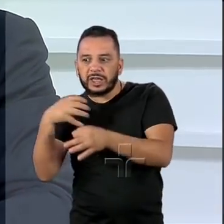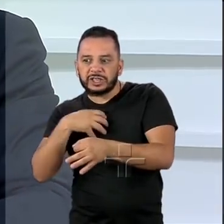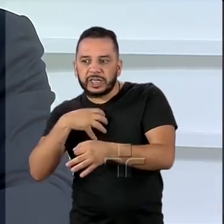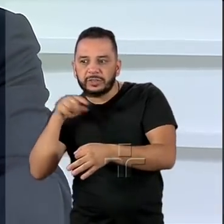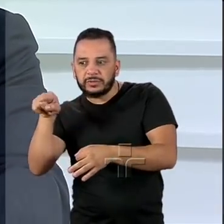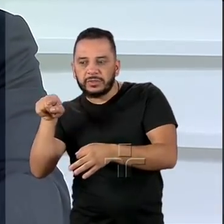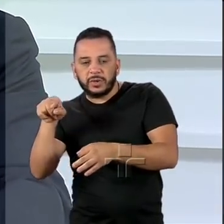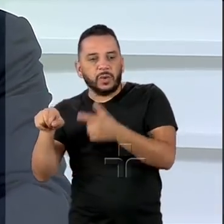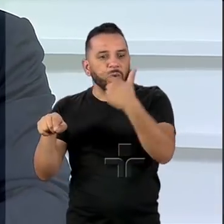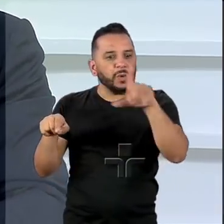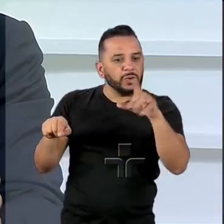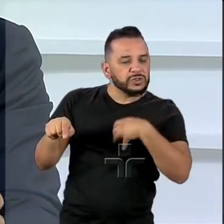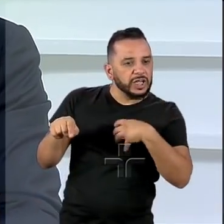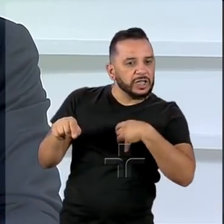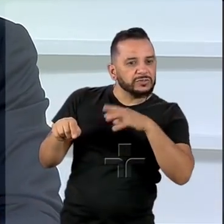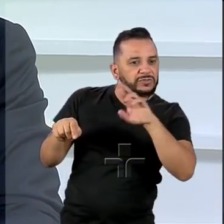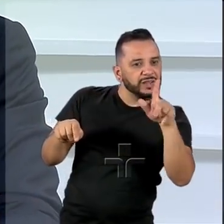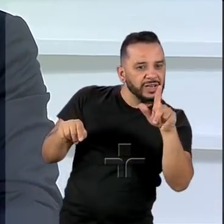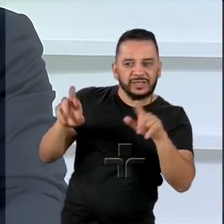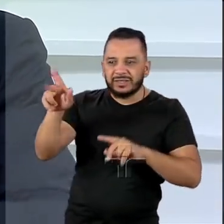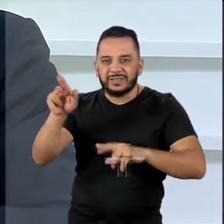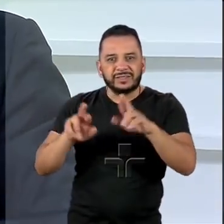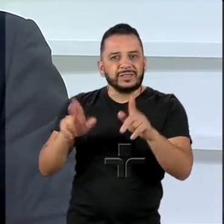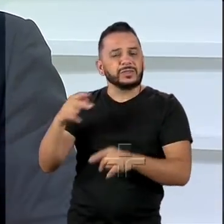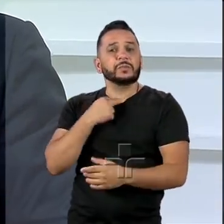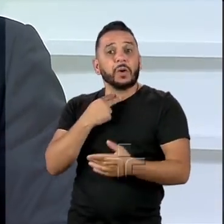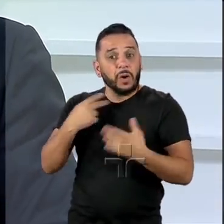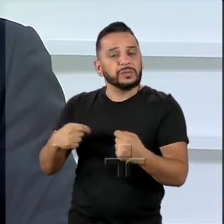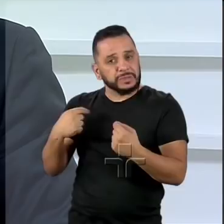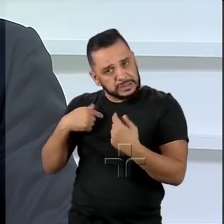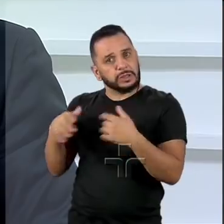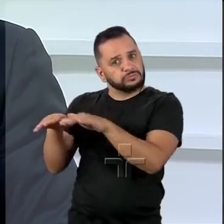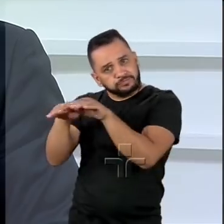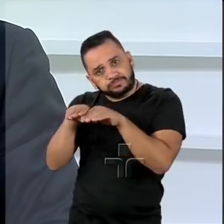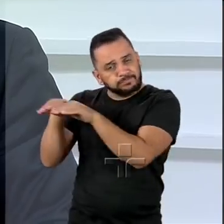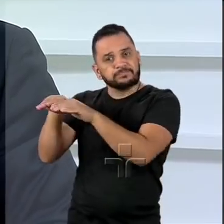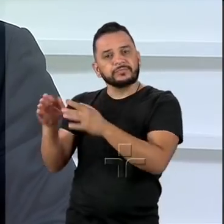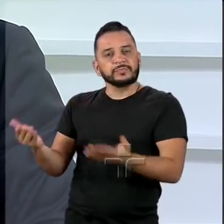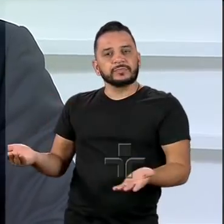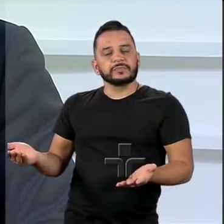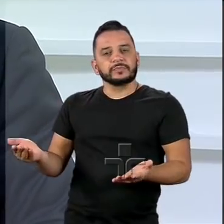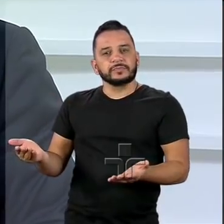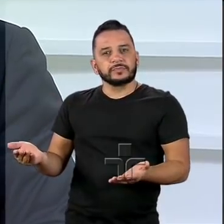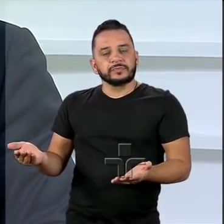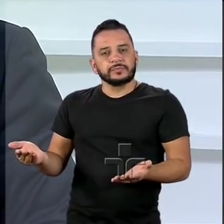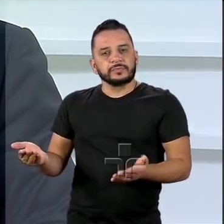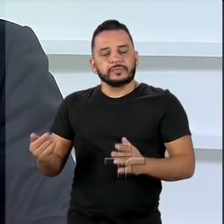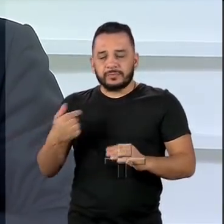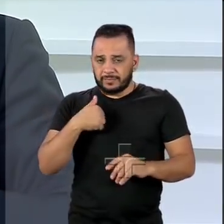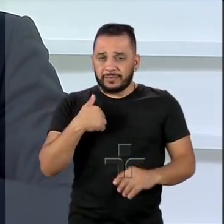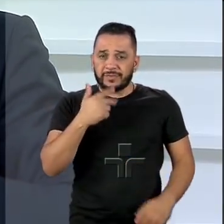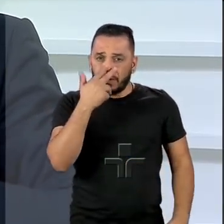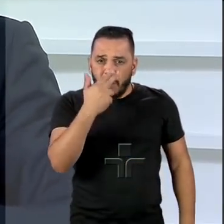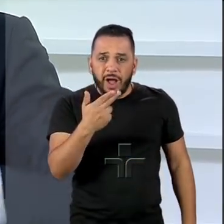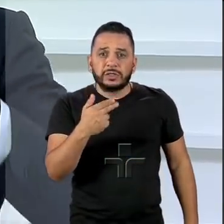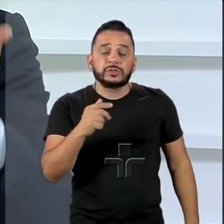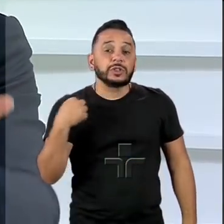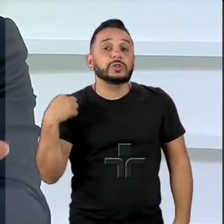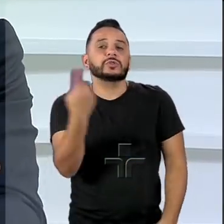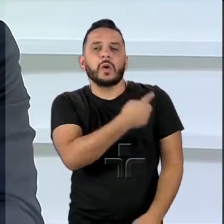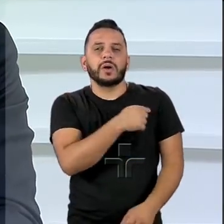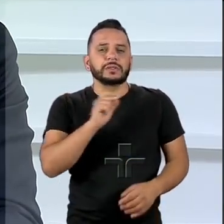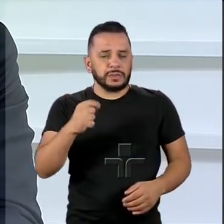de imprevisibilidade, de incertezas. E aí, eu acho que nós também temos que reconhecer